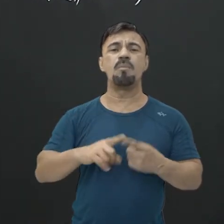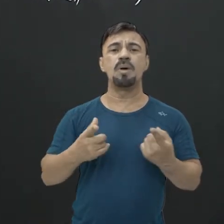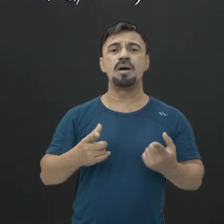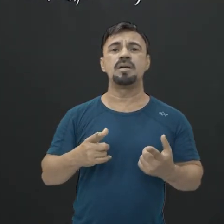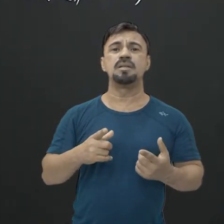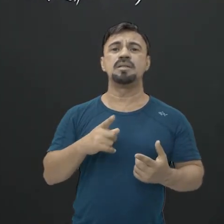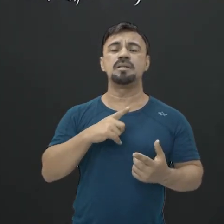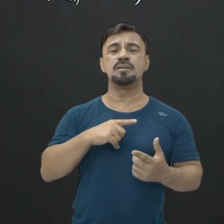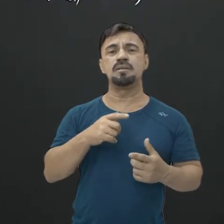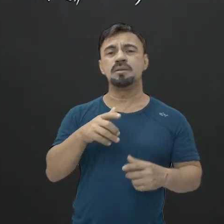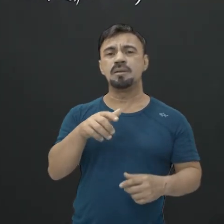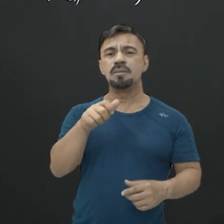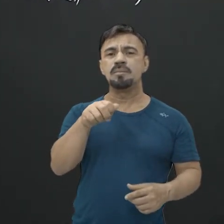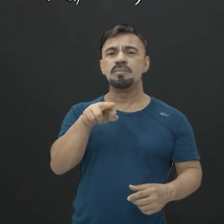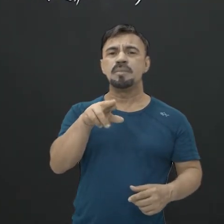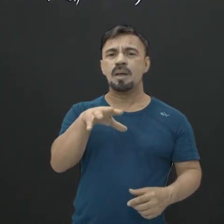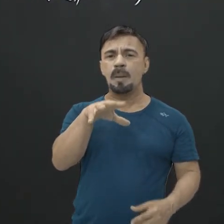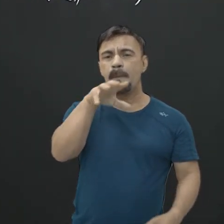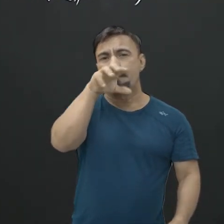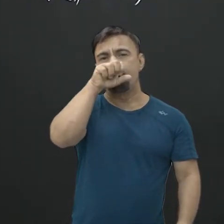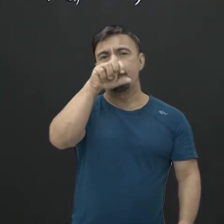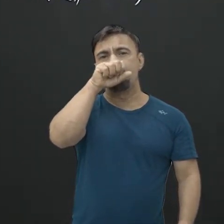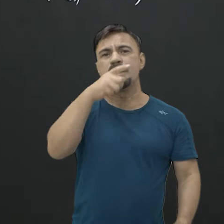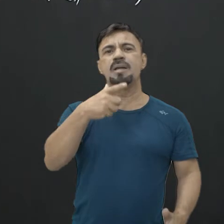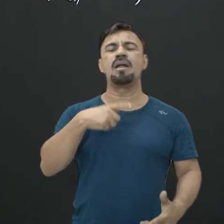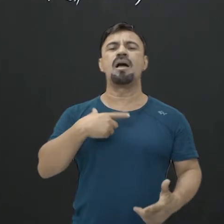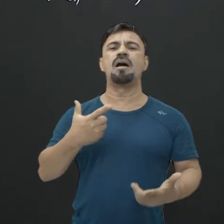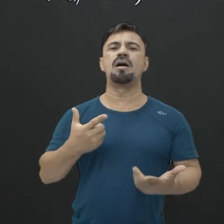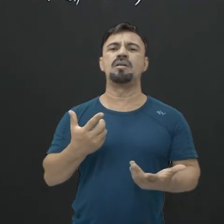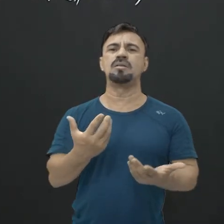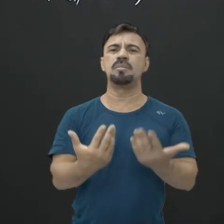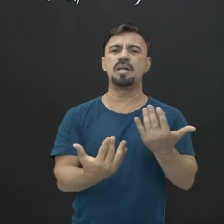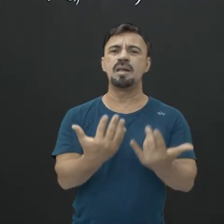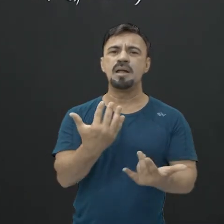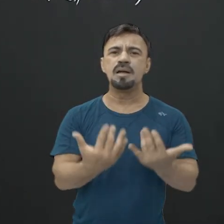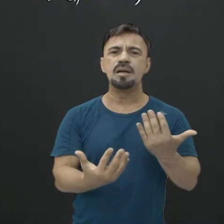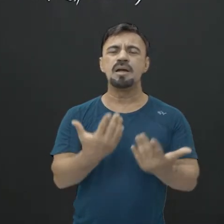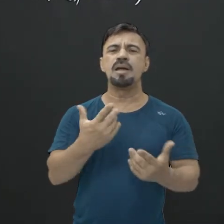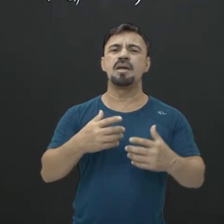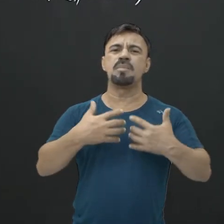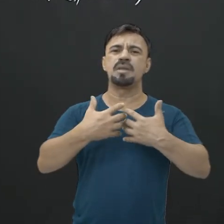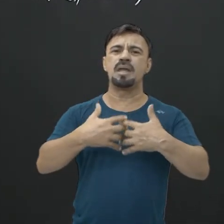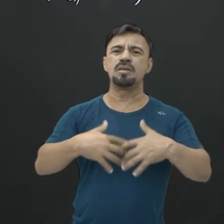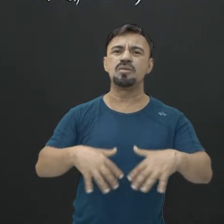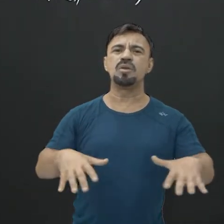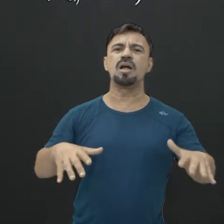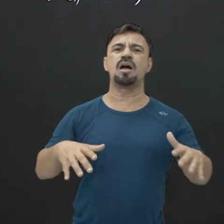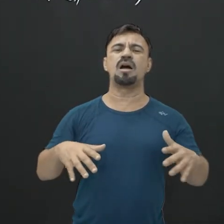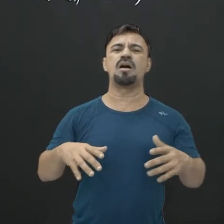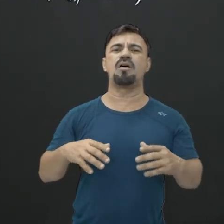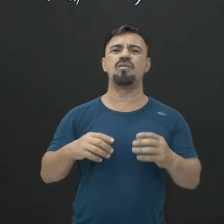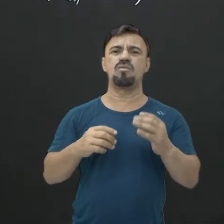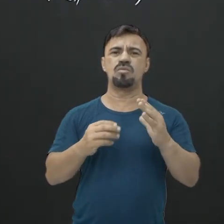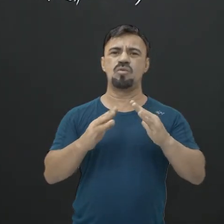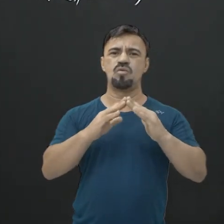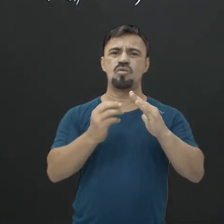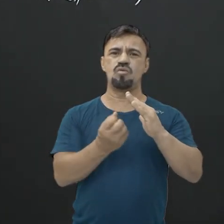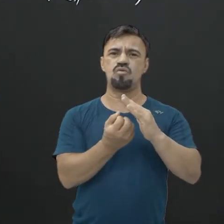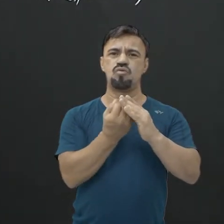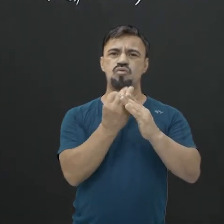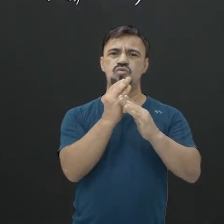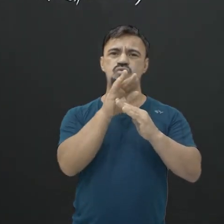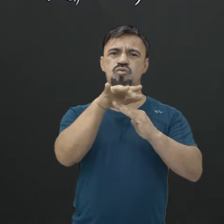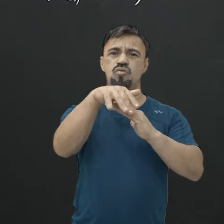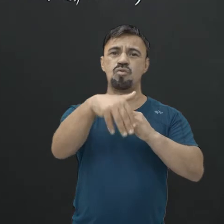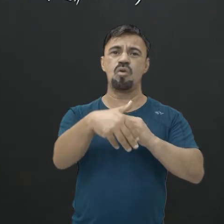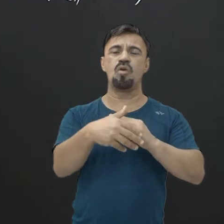seres vivos respirando, esse gás carbônico sendo liberado pela queima natural, liberação de vulcões, as coisas estavam